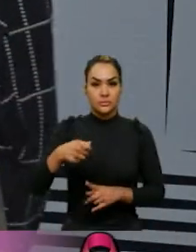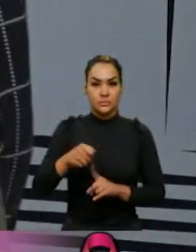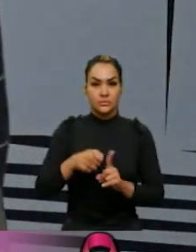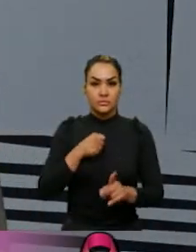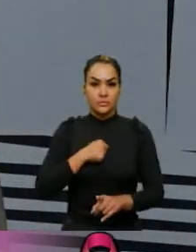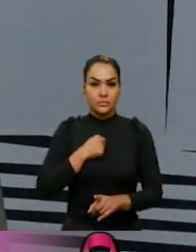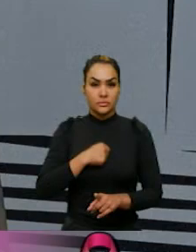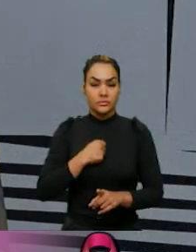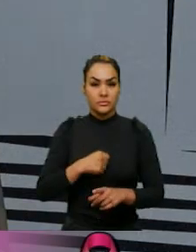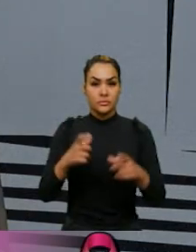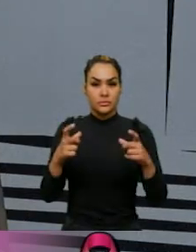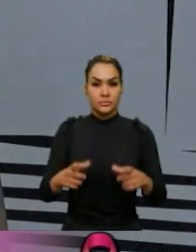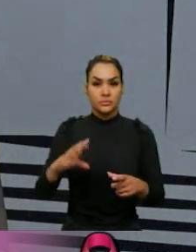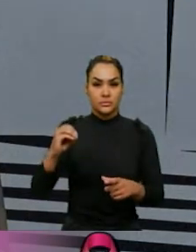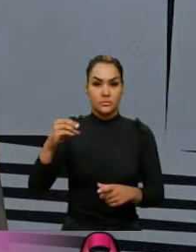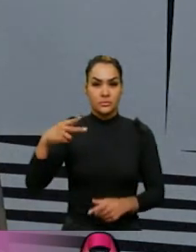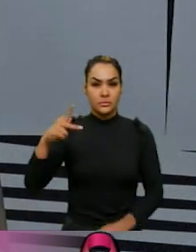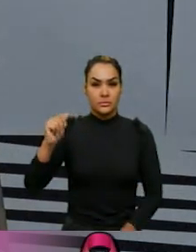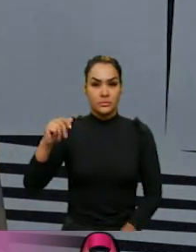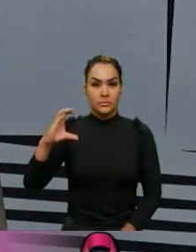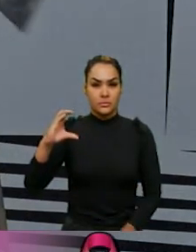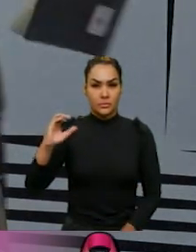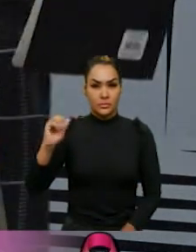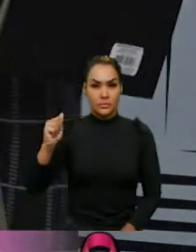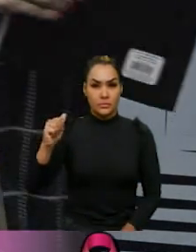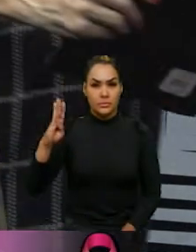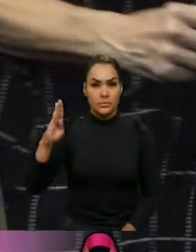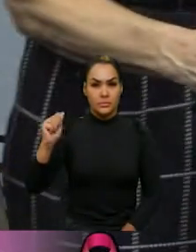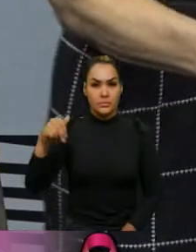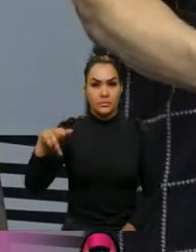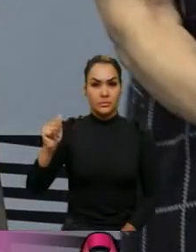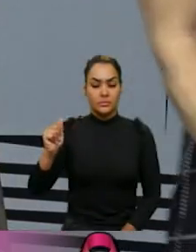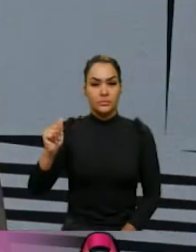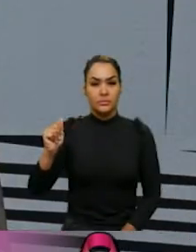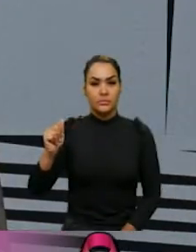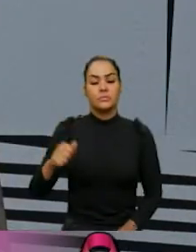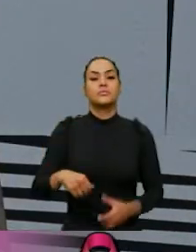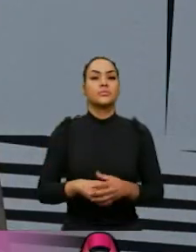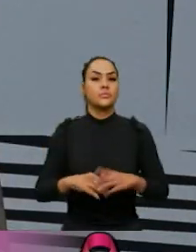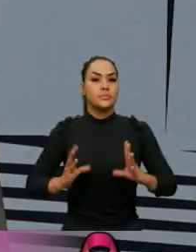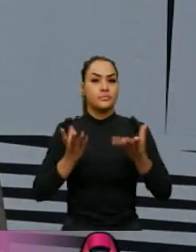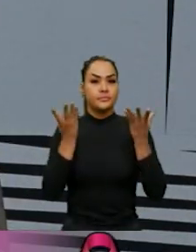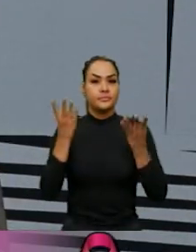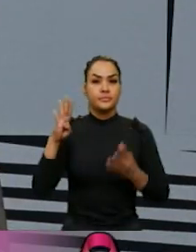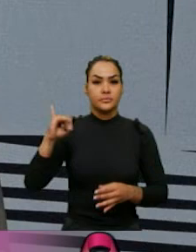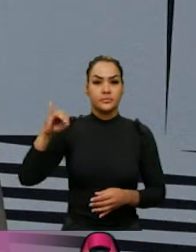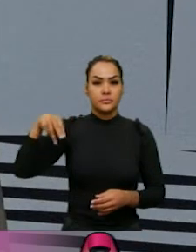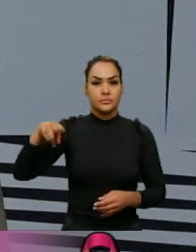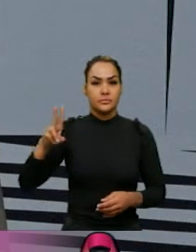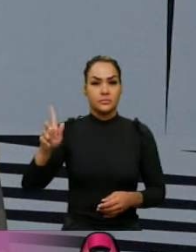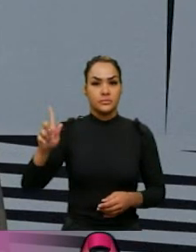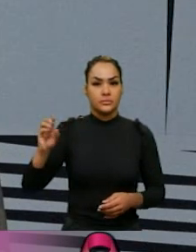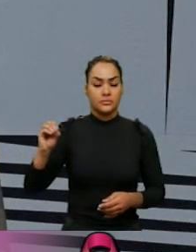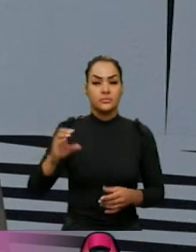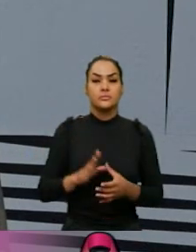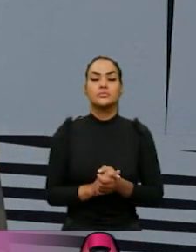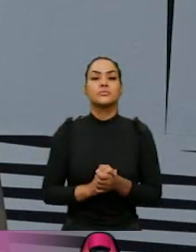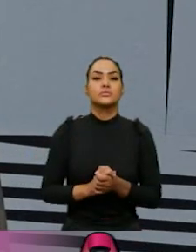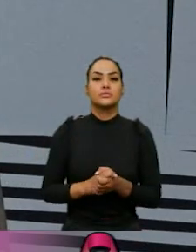condomínio Copacabana, o primeiro bingo solidário promovido pela senhora Deise Valéria Toshio